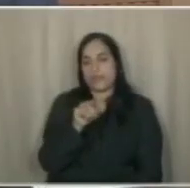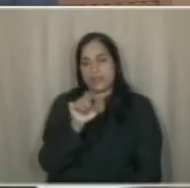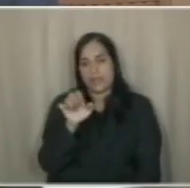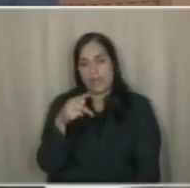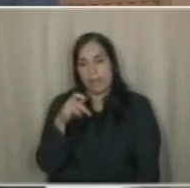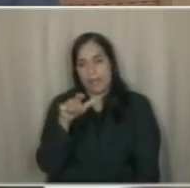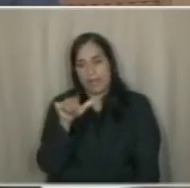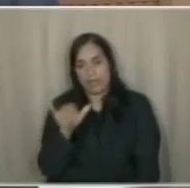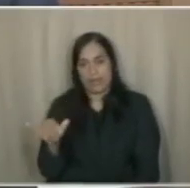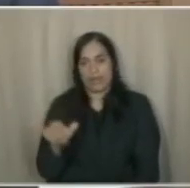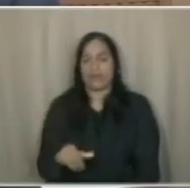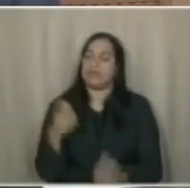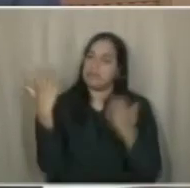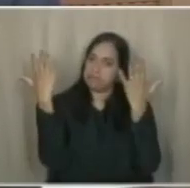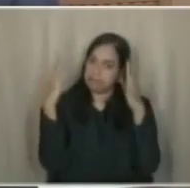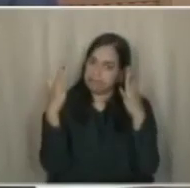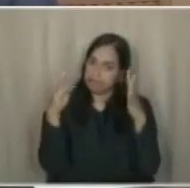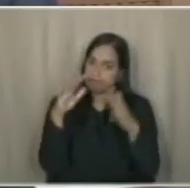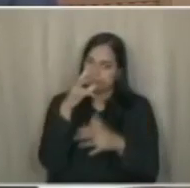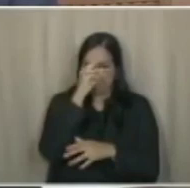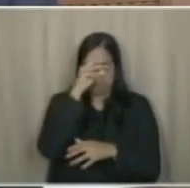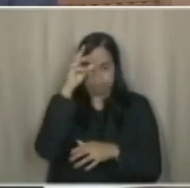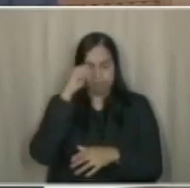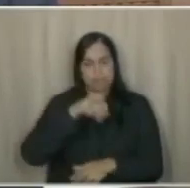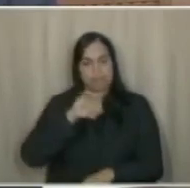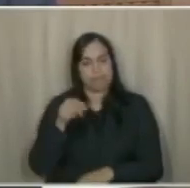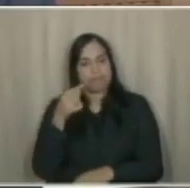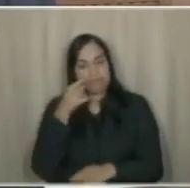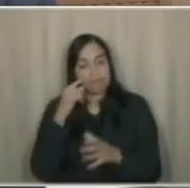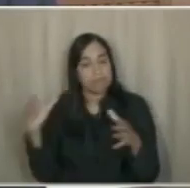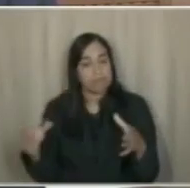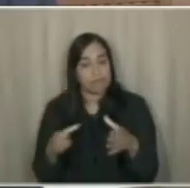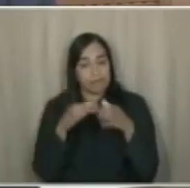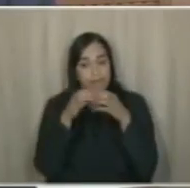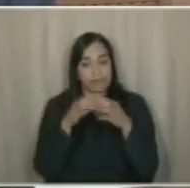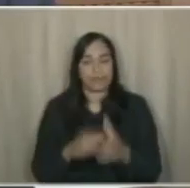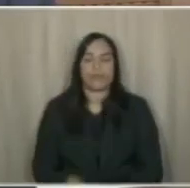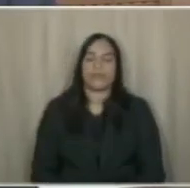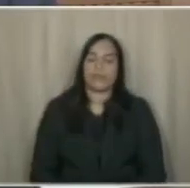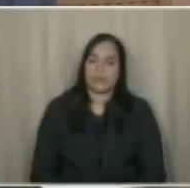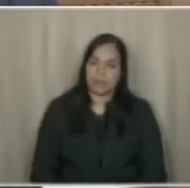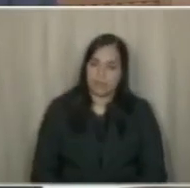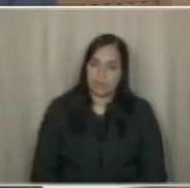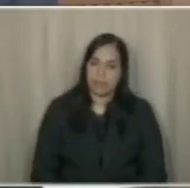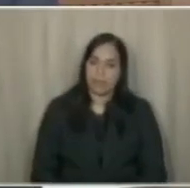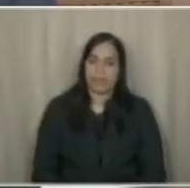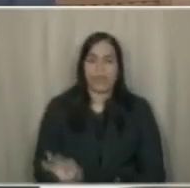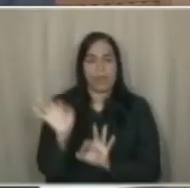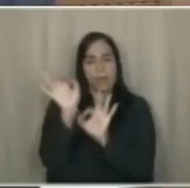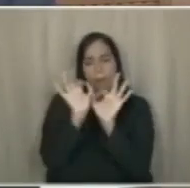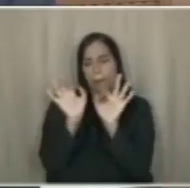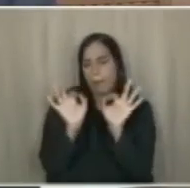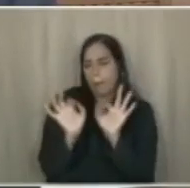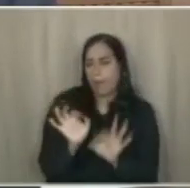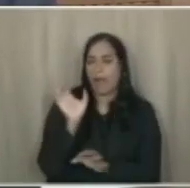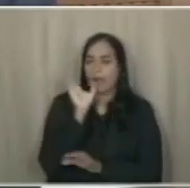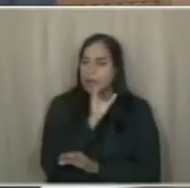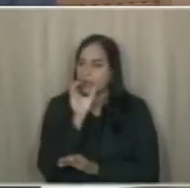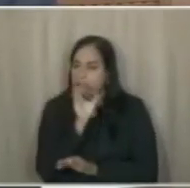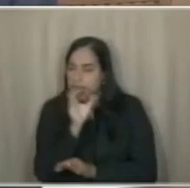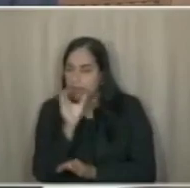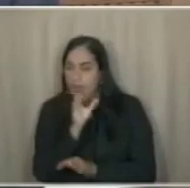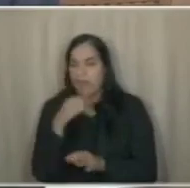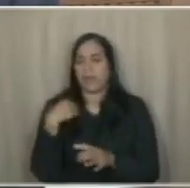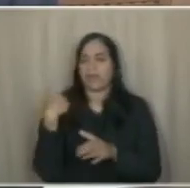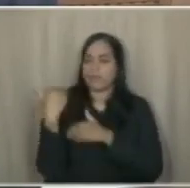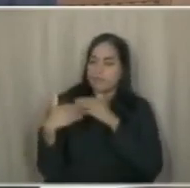venho aqui parabenizar o Prefeito João Campo e toda sua equipe por toda tramitação célere por todo o